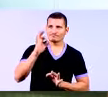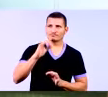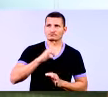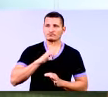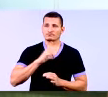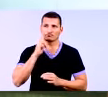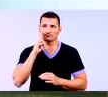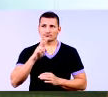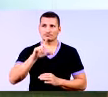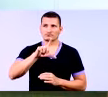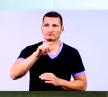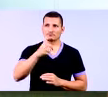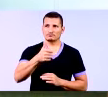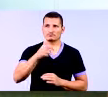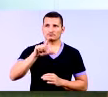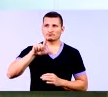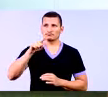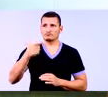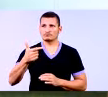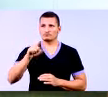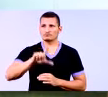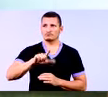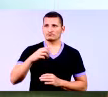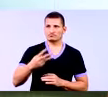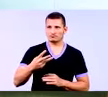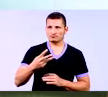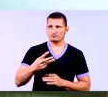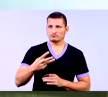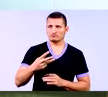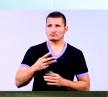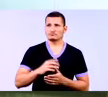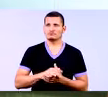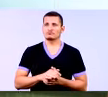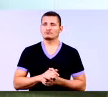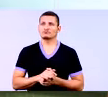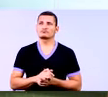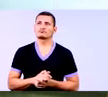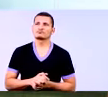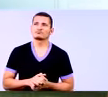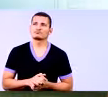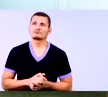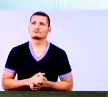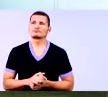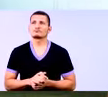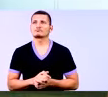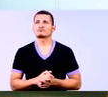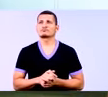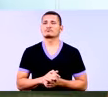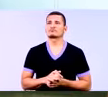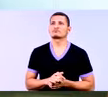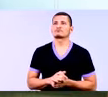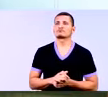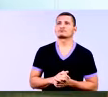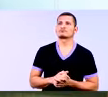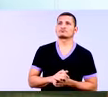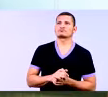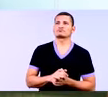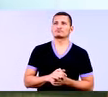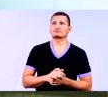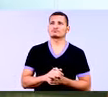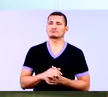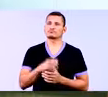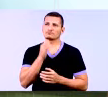L1, L2, L3, a L1 é bem pequenininha e vai aumentando. Até a gente chegar num HD que chega a 1 tera, 10 teras, entendeu? Quanto mais